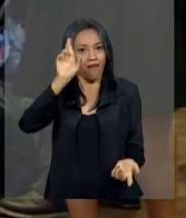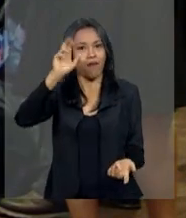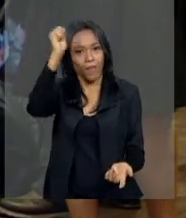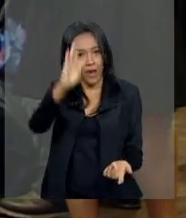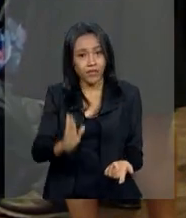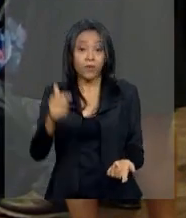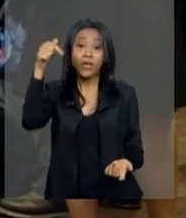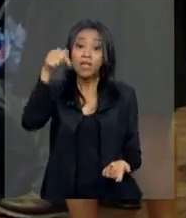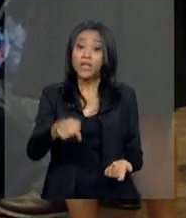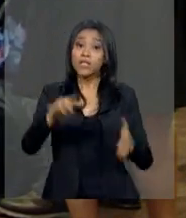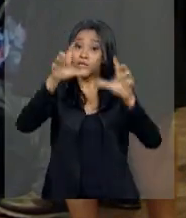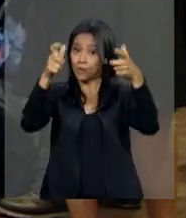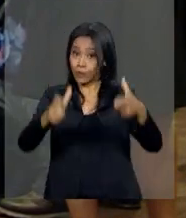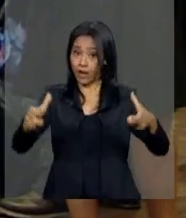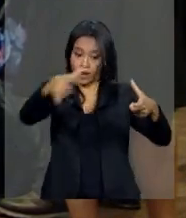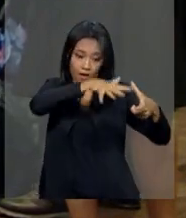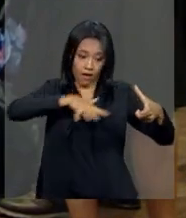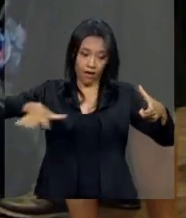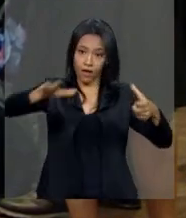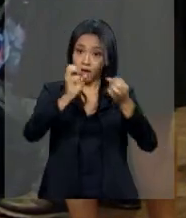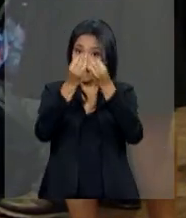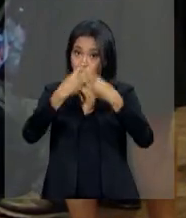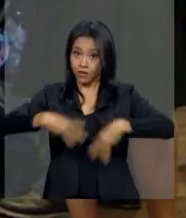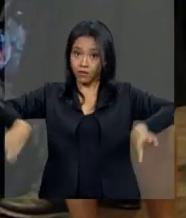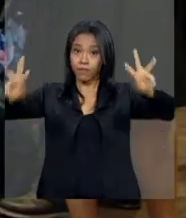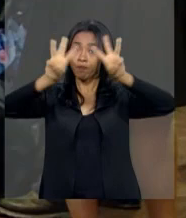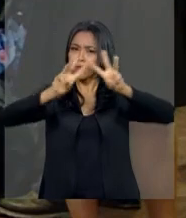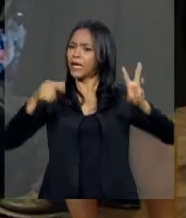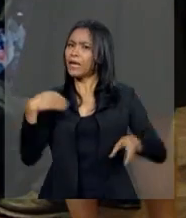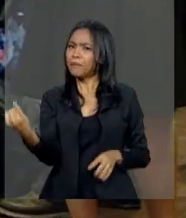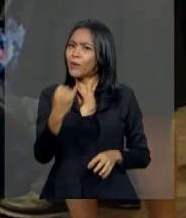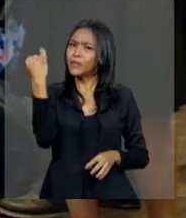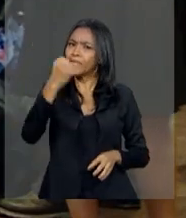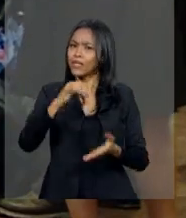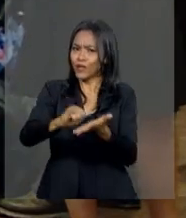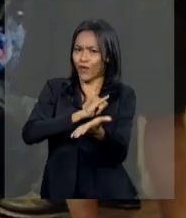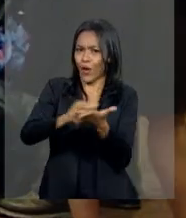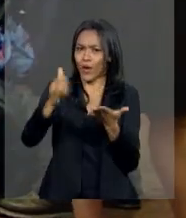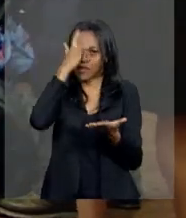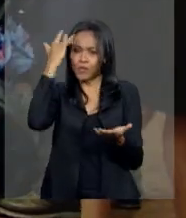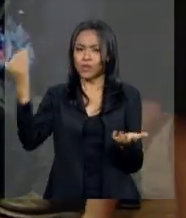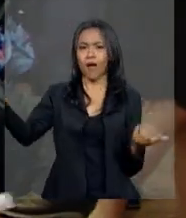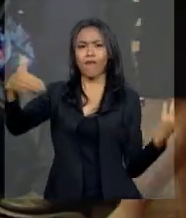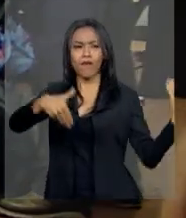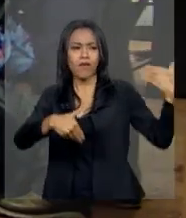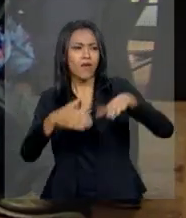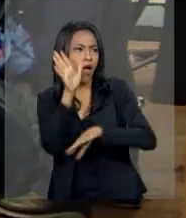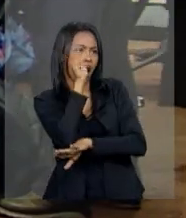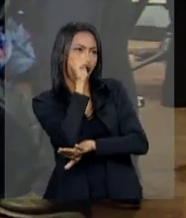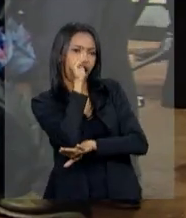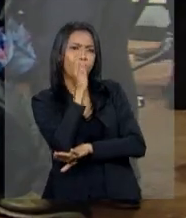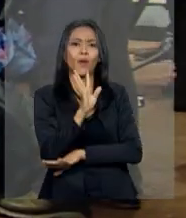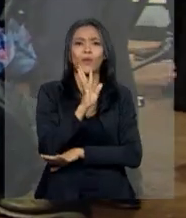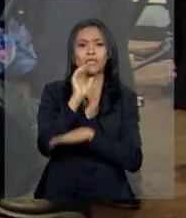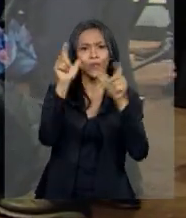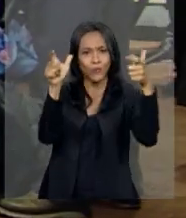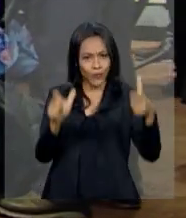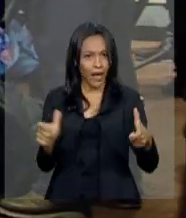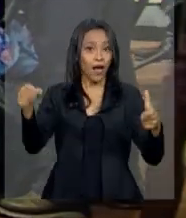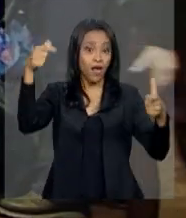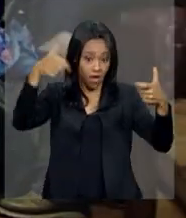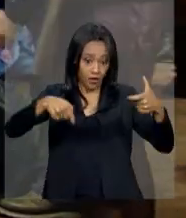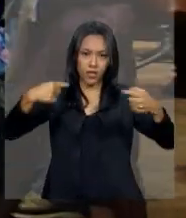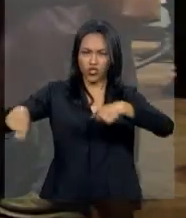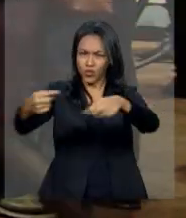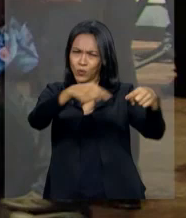aqui, o prédio sede da ONU, ele é um ponto turístico importante aqui em Nova York. As pessoas passam aqui para conhecer melhor esse lugar onde são